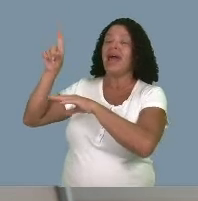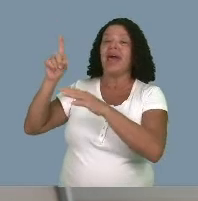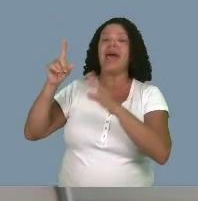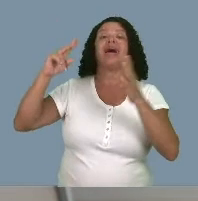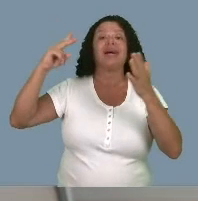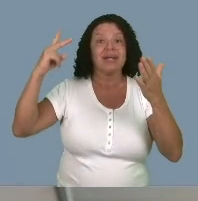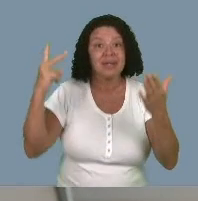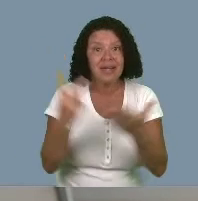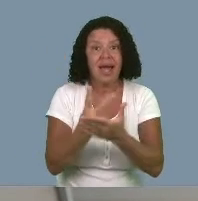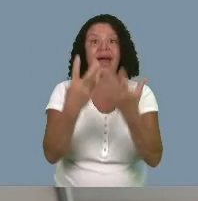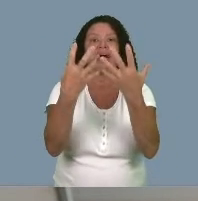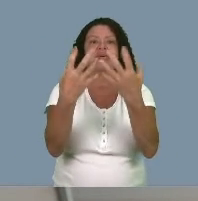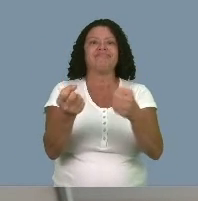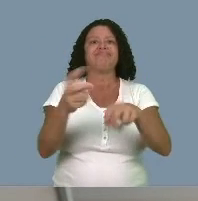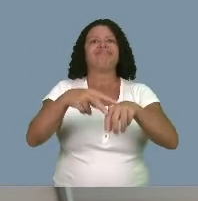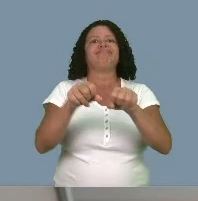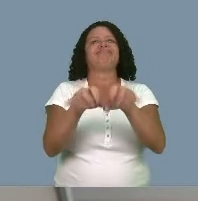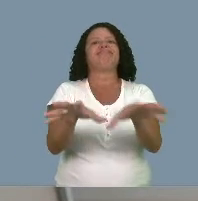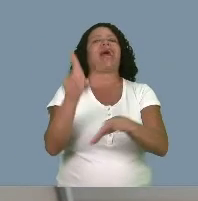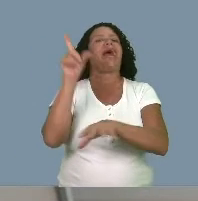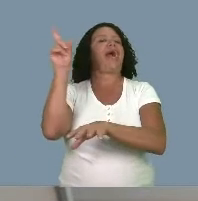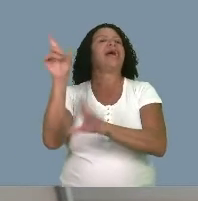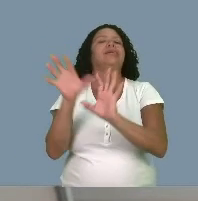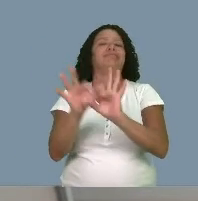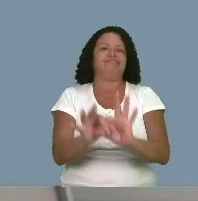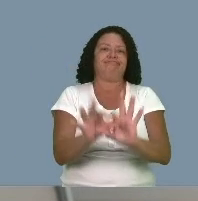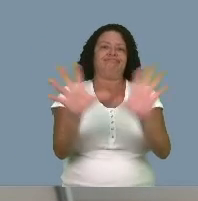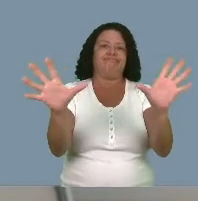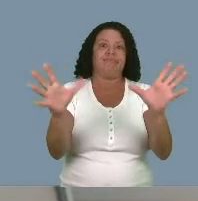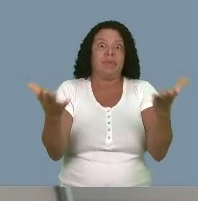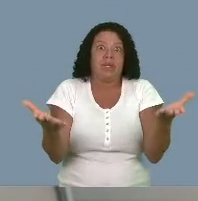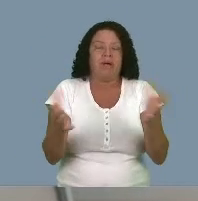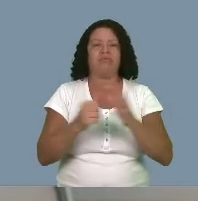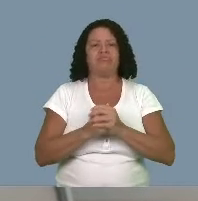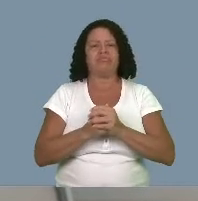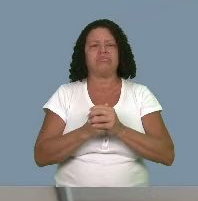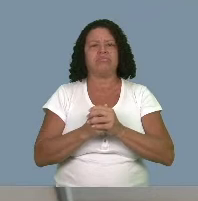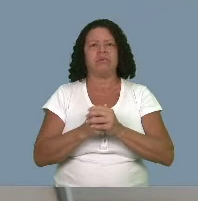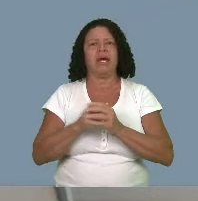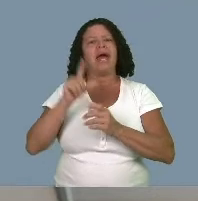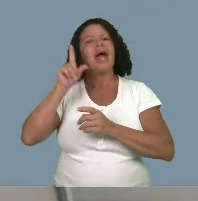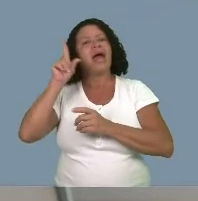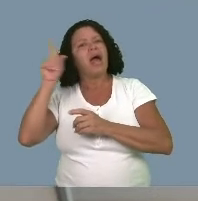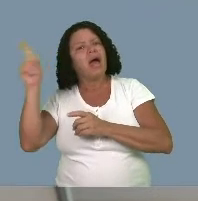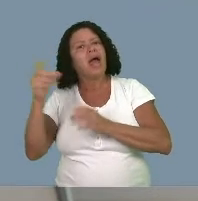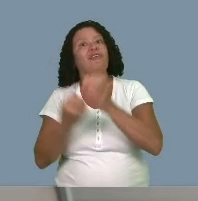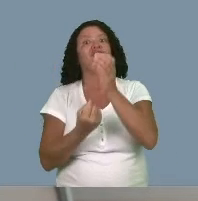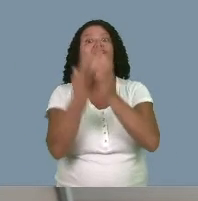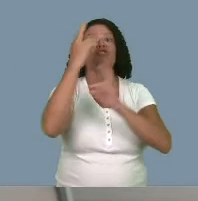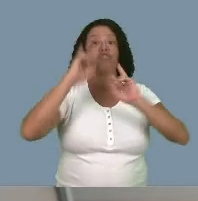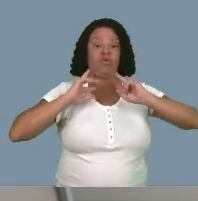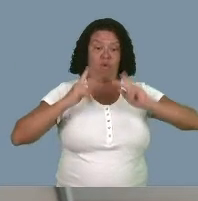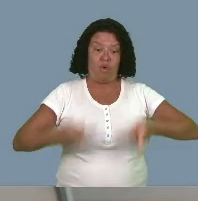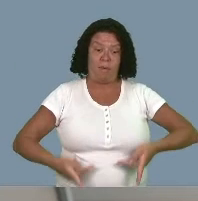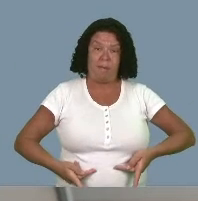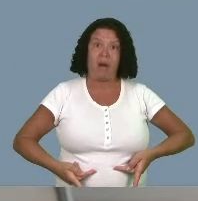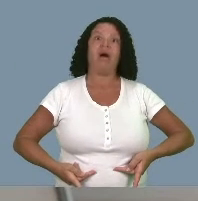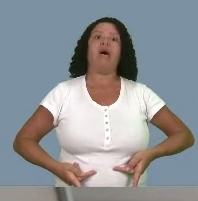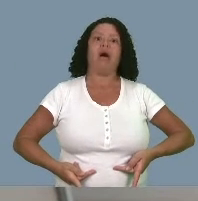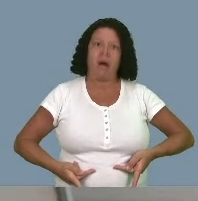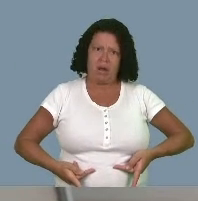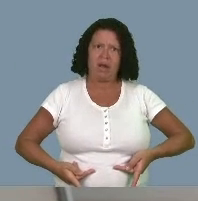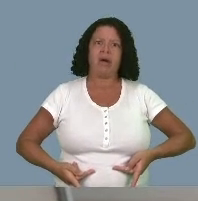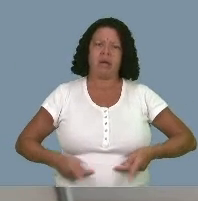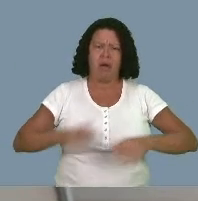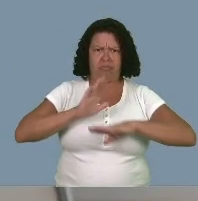pandemia. Isso significa dizer que, seja ela fruto da criação humana em laboratório,